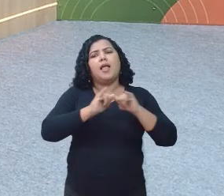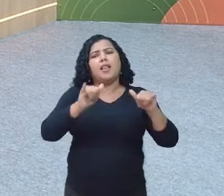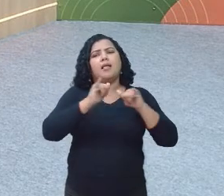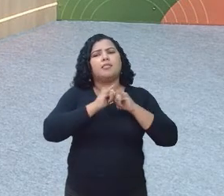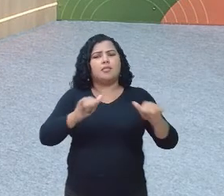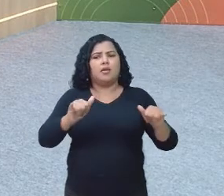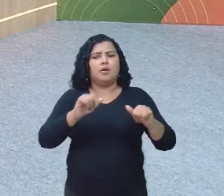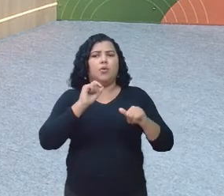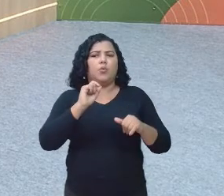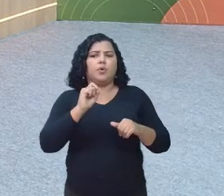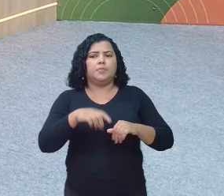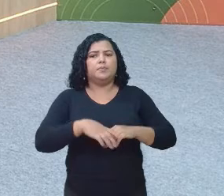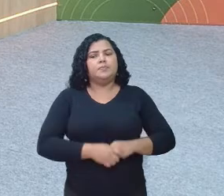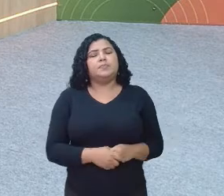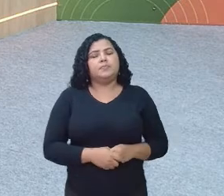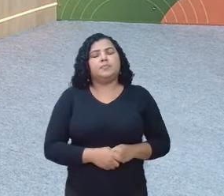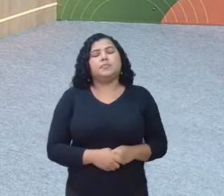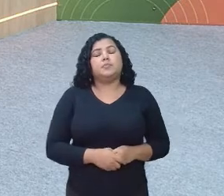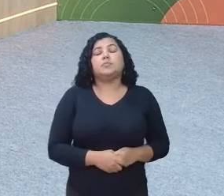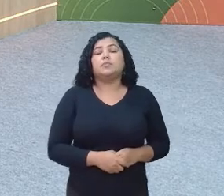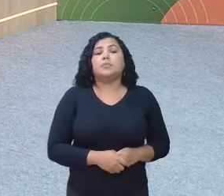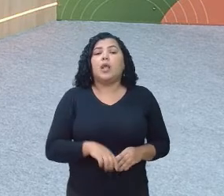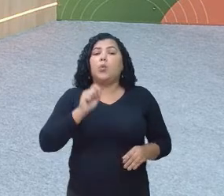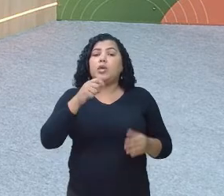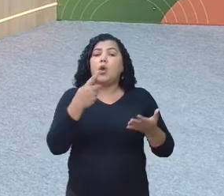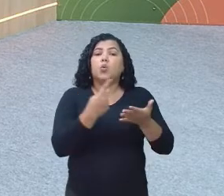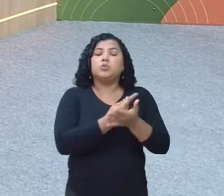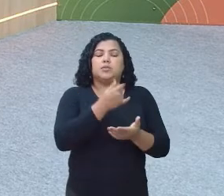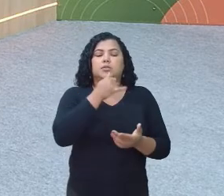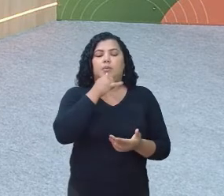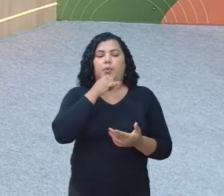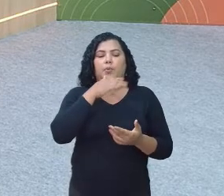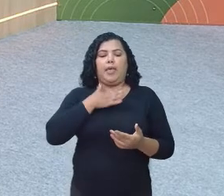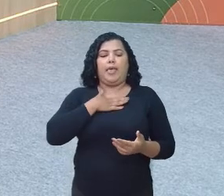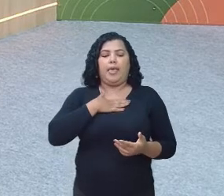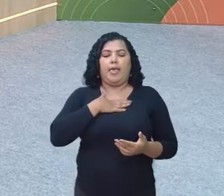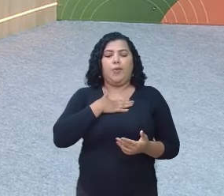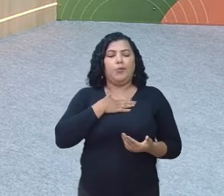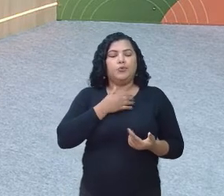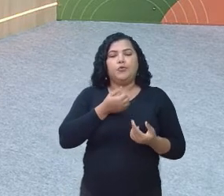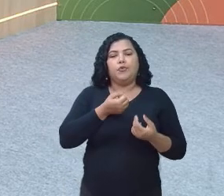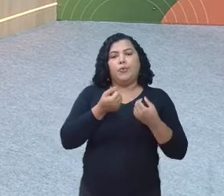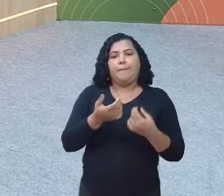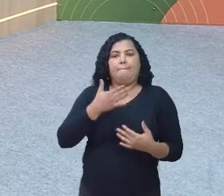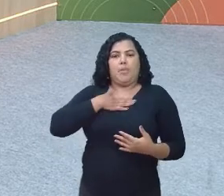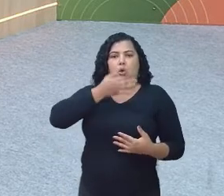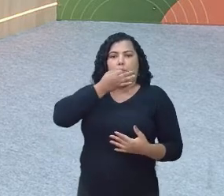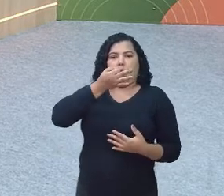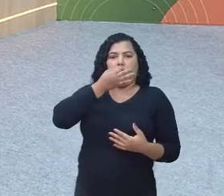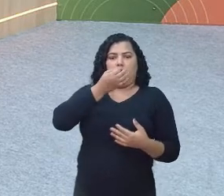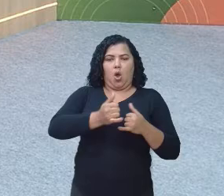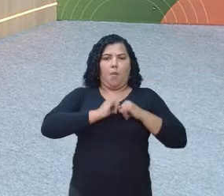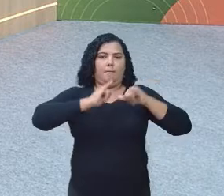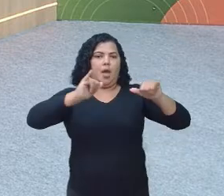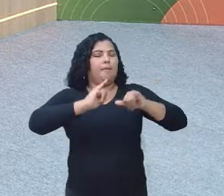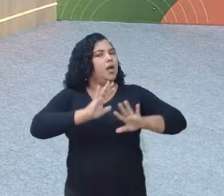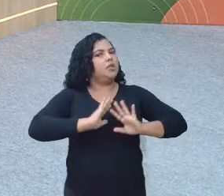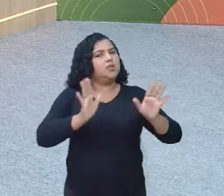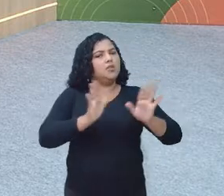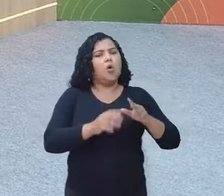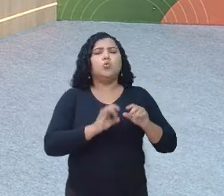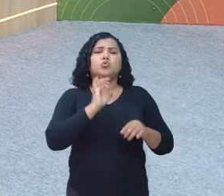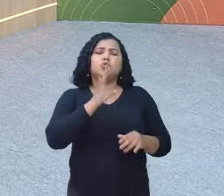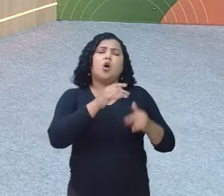É um ponto de vista que costuma ser imparcial para dizer como aconteceu. E mais na frente a gente vai ver